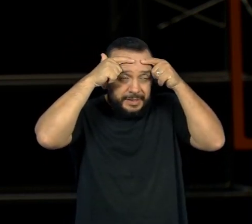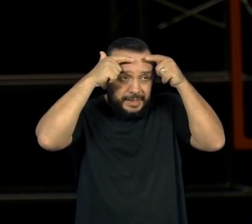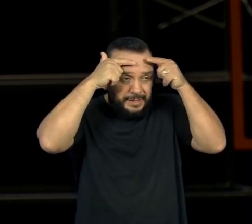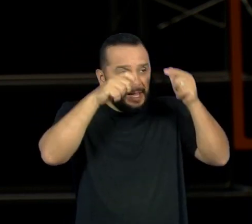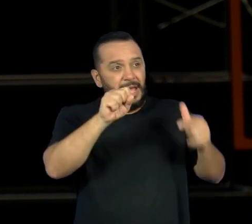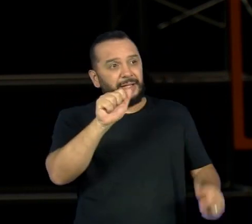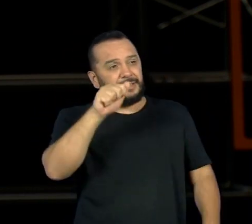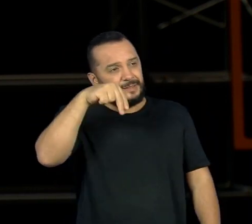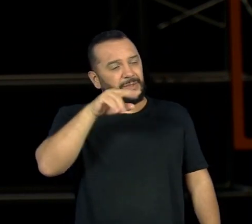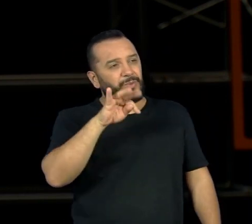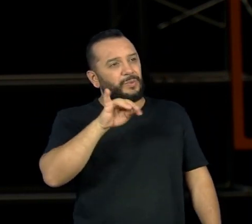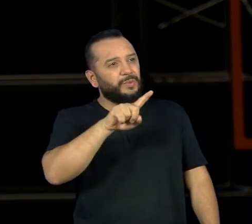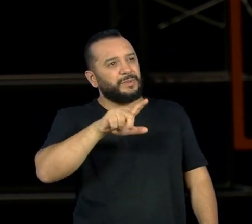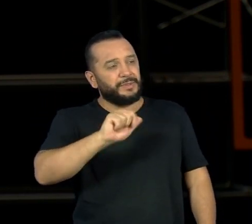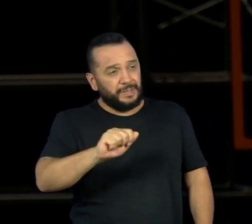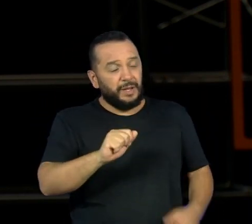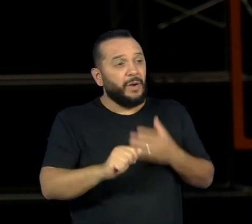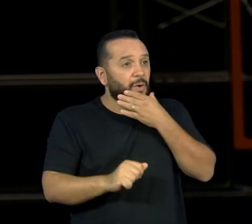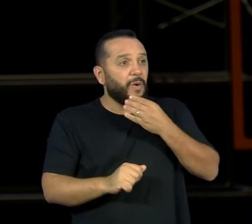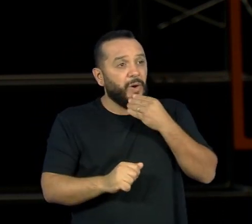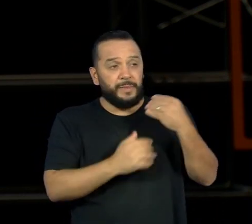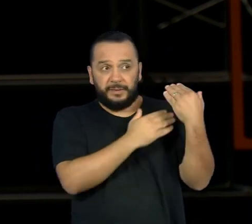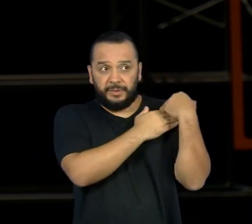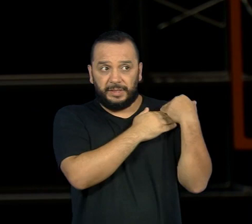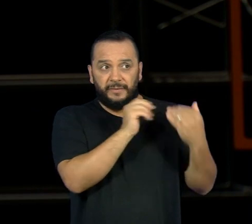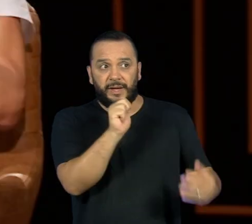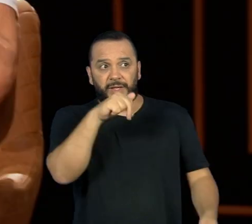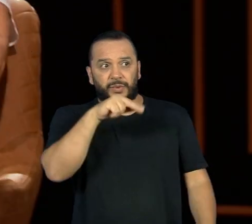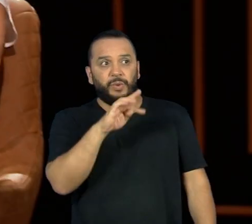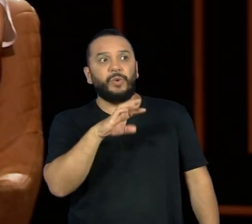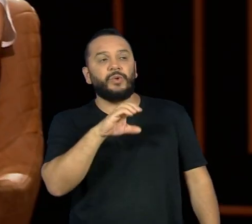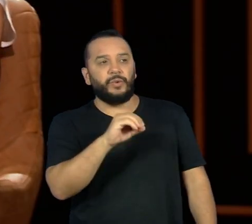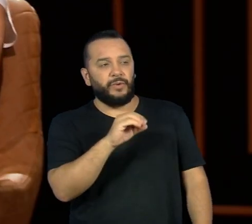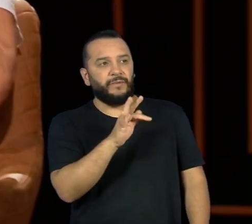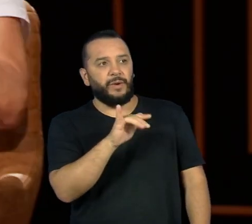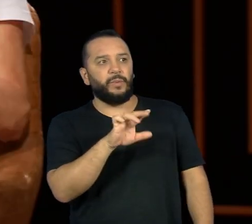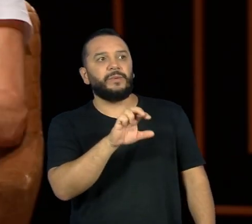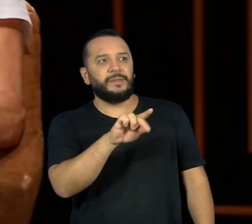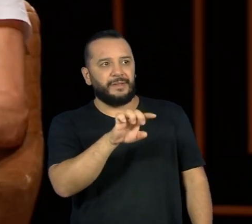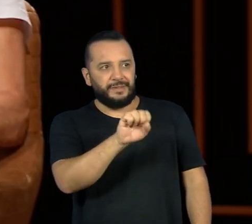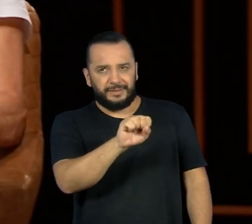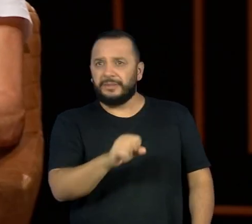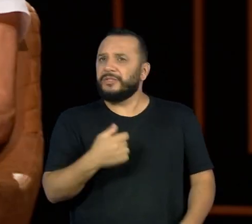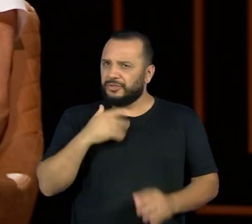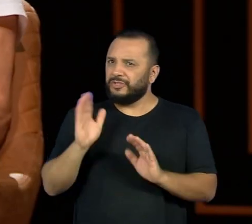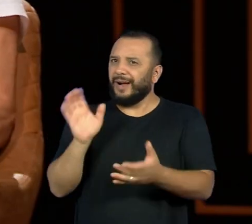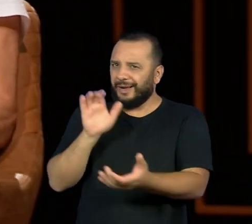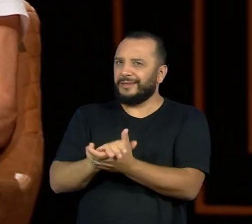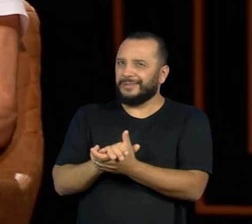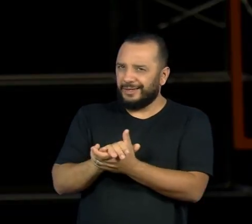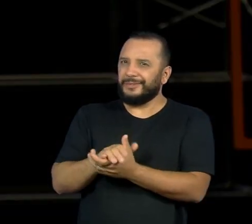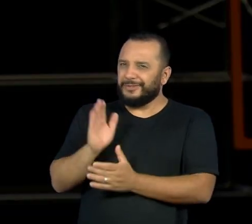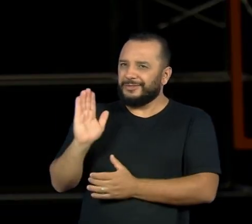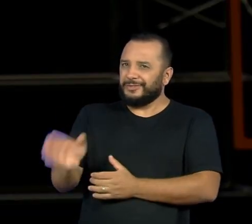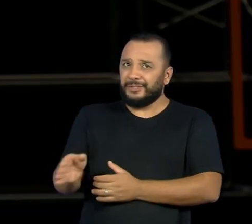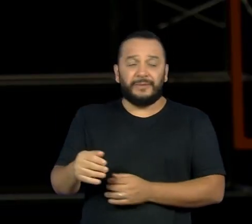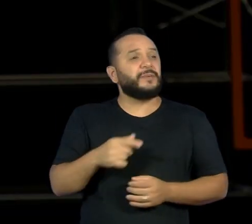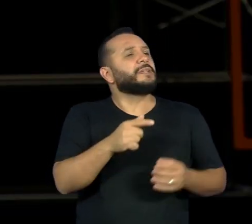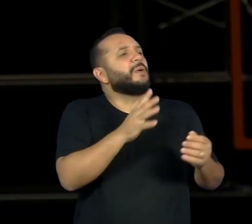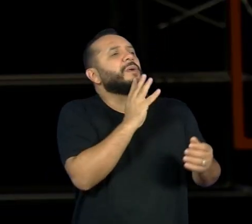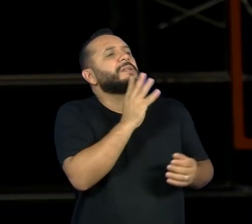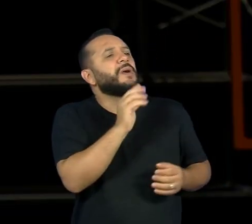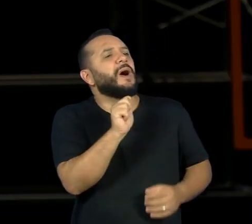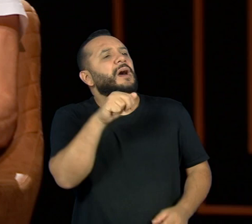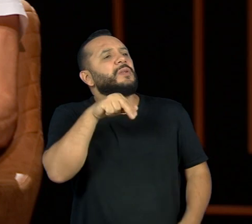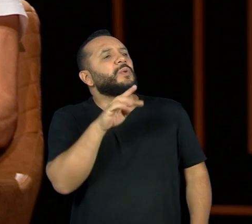pelo Antônio Fagundes, né? Vocês já se conheciam ali? Já estávamos casados. Já estavam casados. 1 ano já. Vocês se conheceram onde?